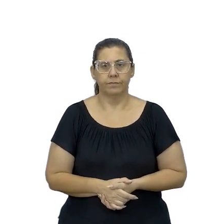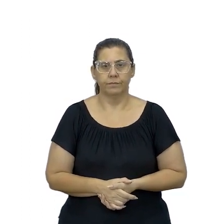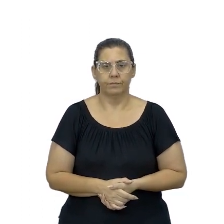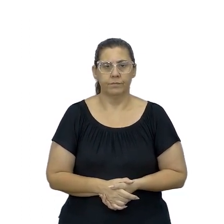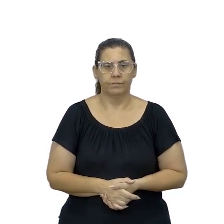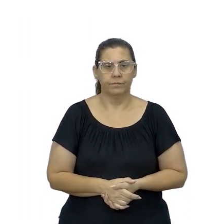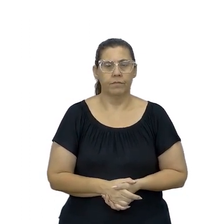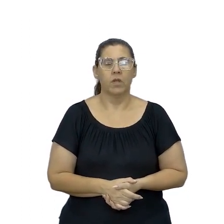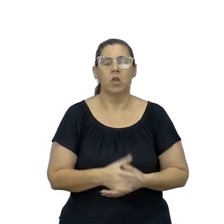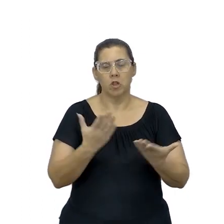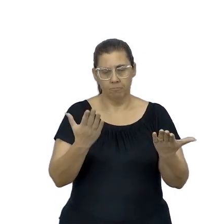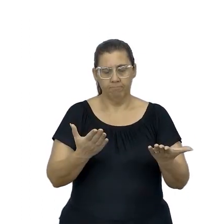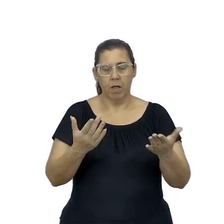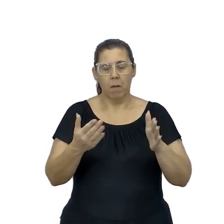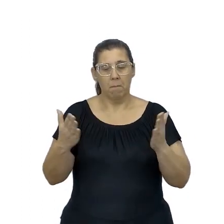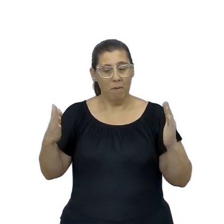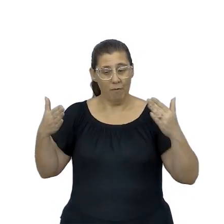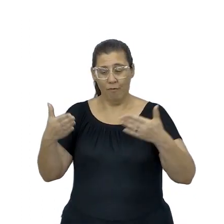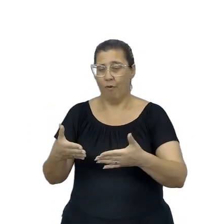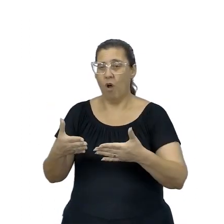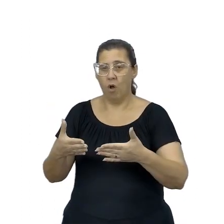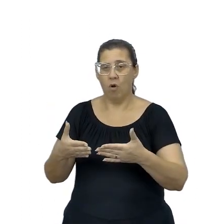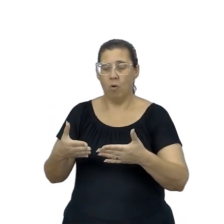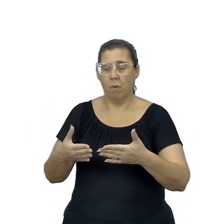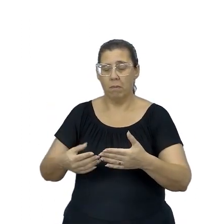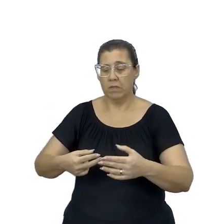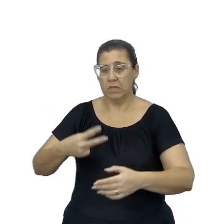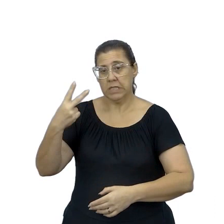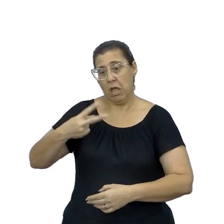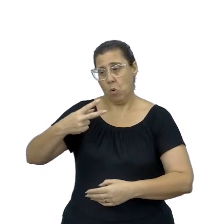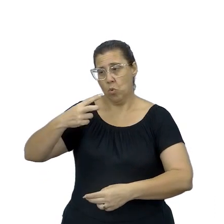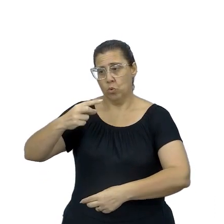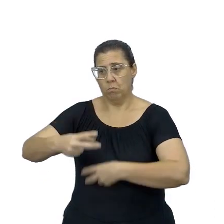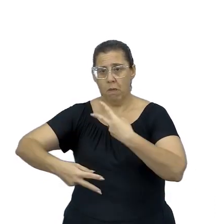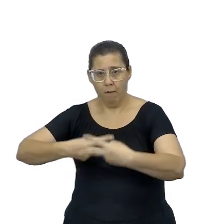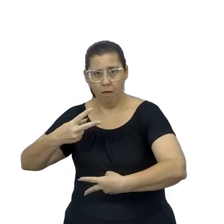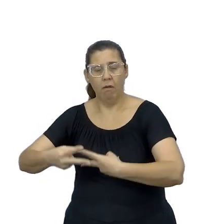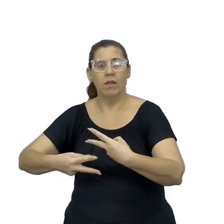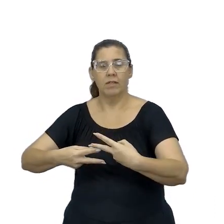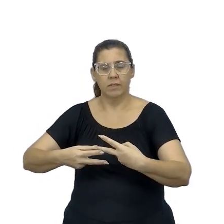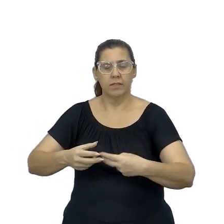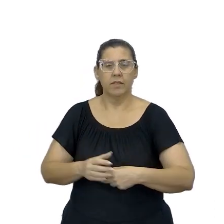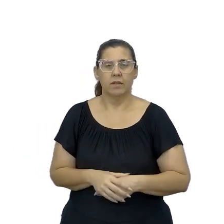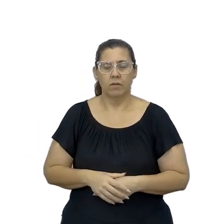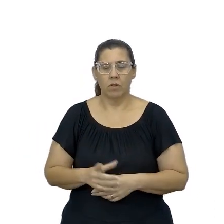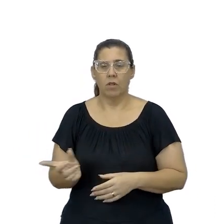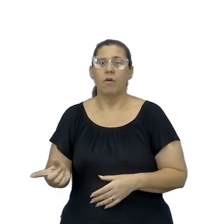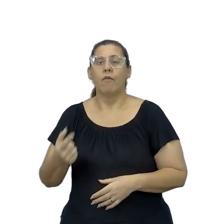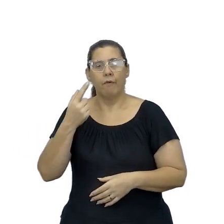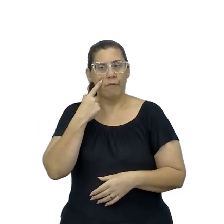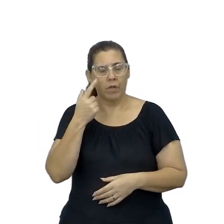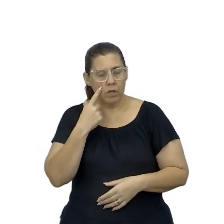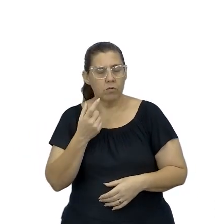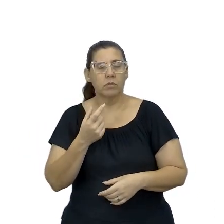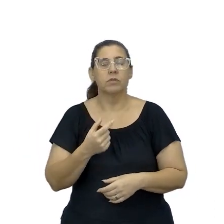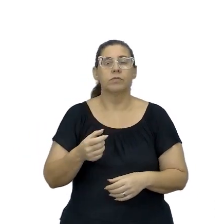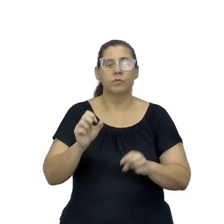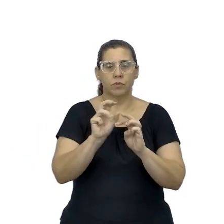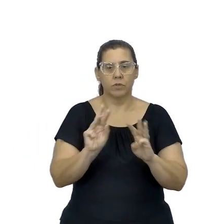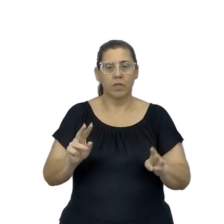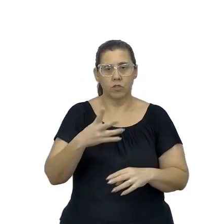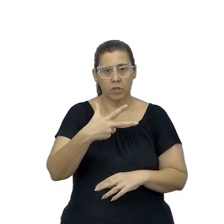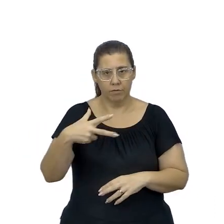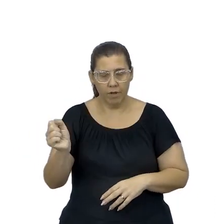ele está dedicado para o segundo bimestre. Então, ele está lá, vocês vão entrar no site da EFAP, vocês vão ver que esse material